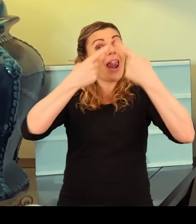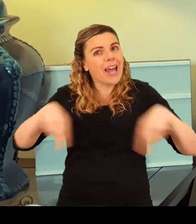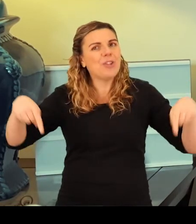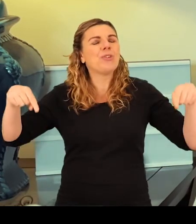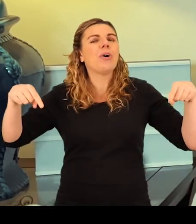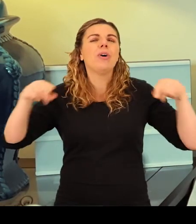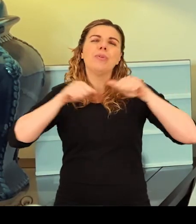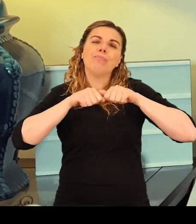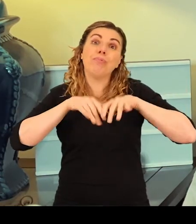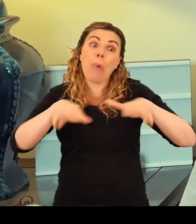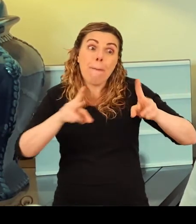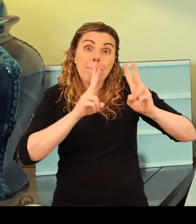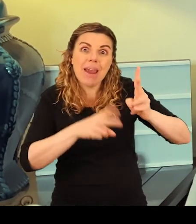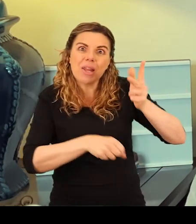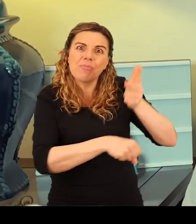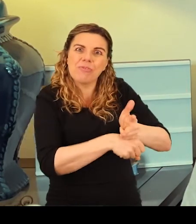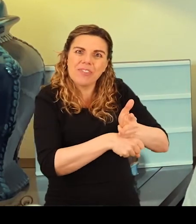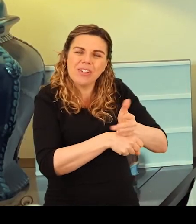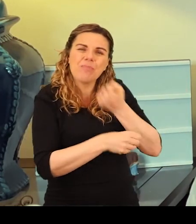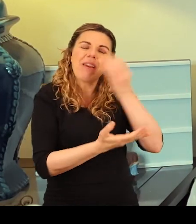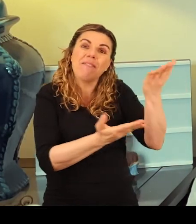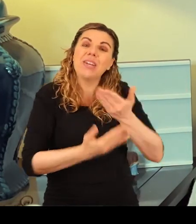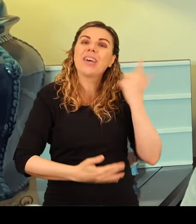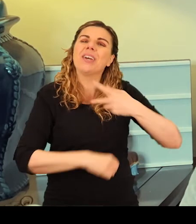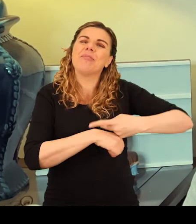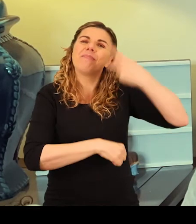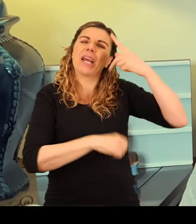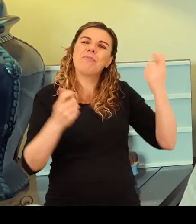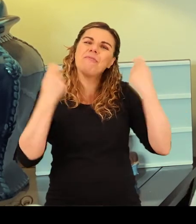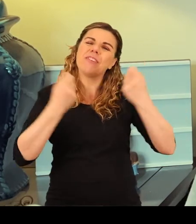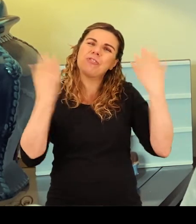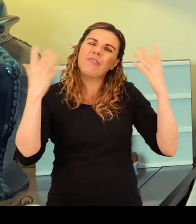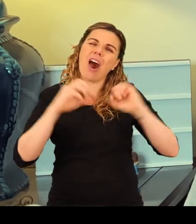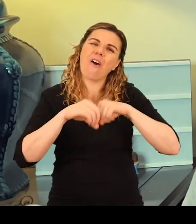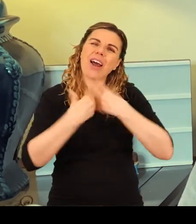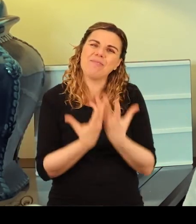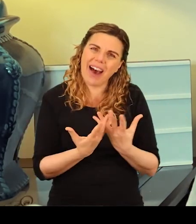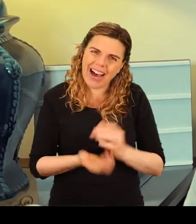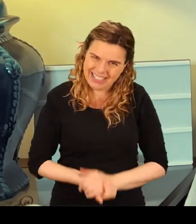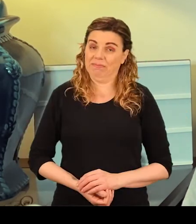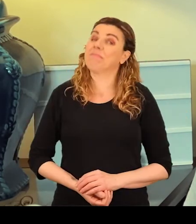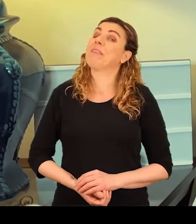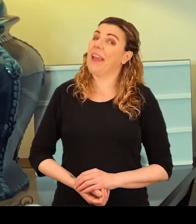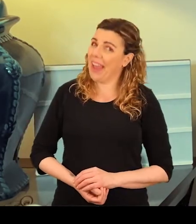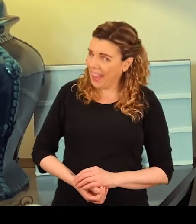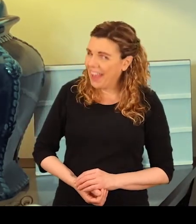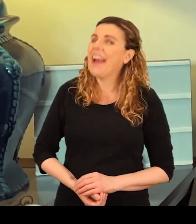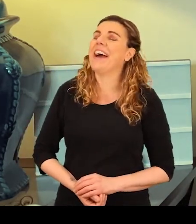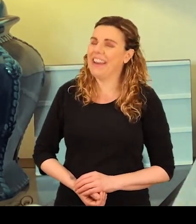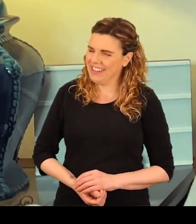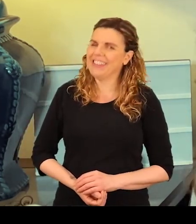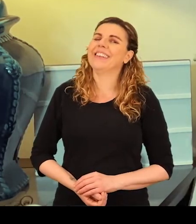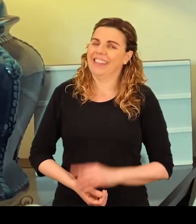editamos, lançamos, e foi esse vídeo que ganhou o prêmio no Festival de Gramado. É,